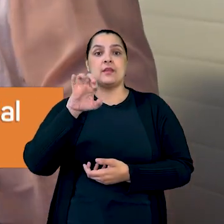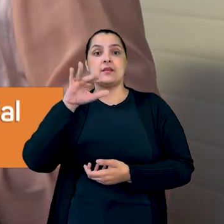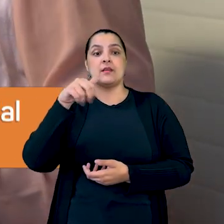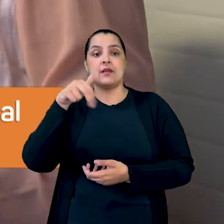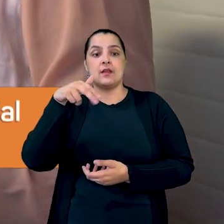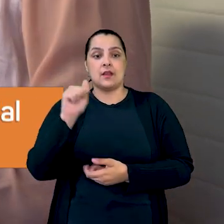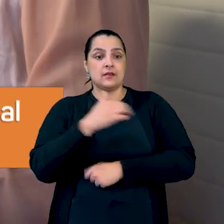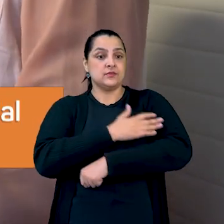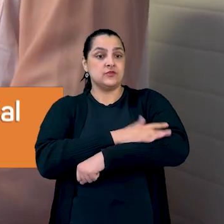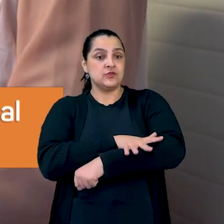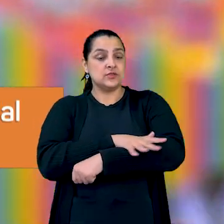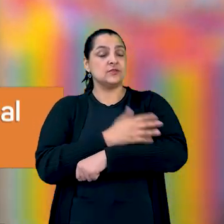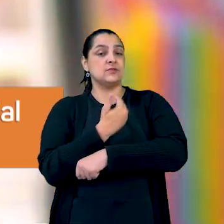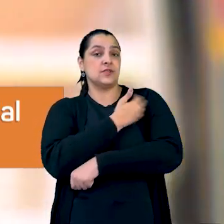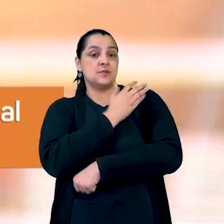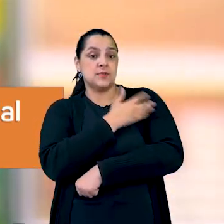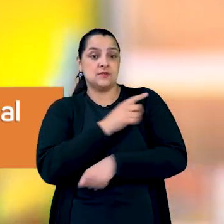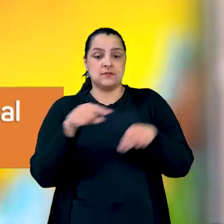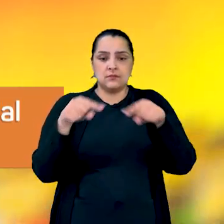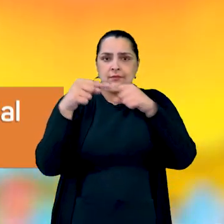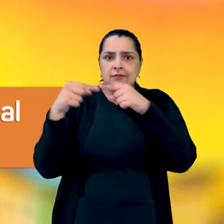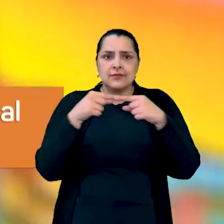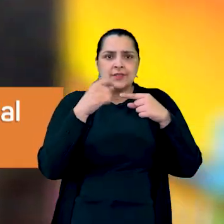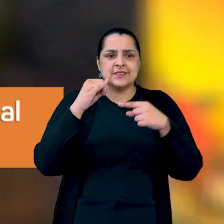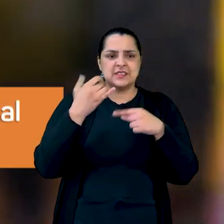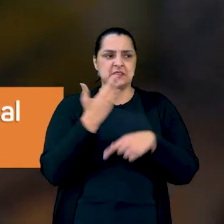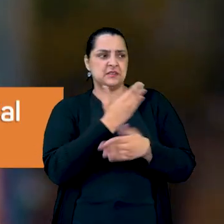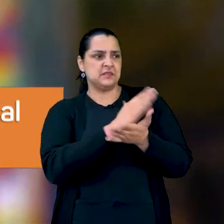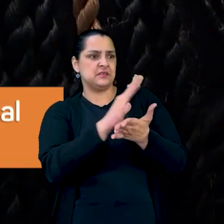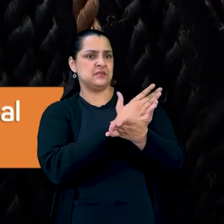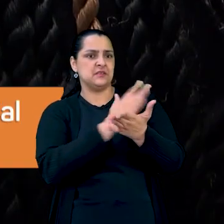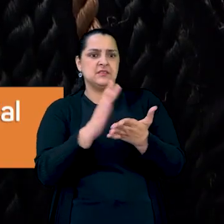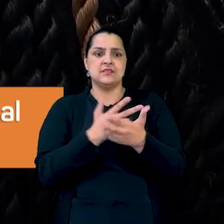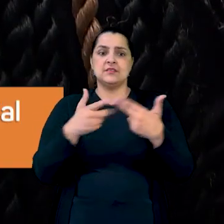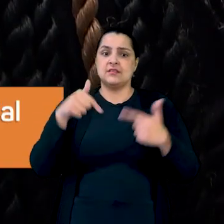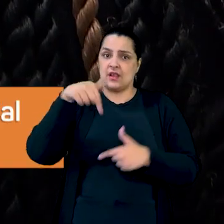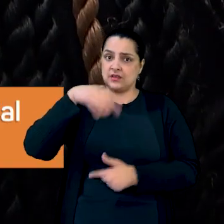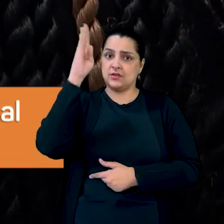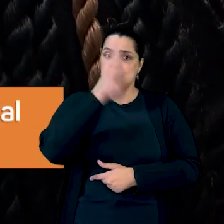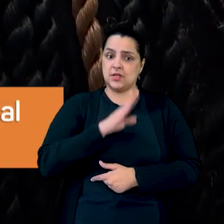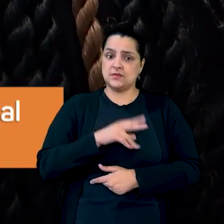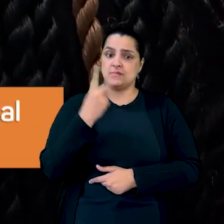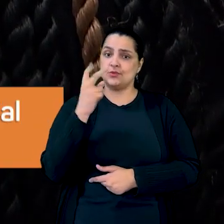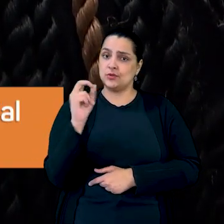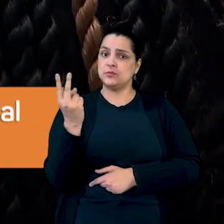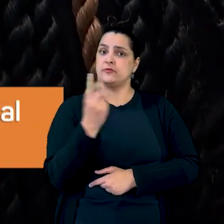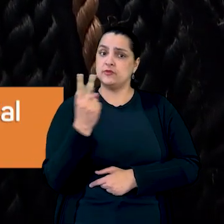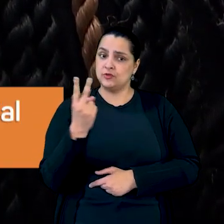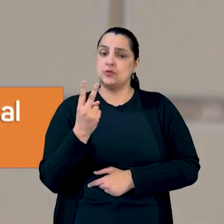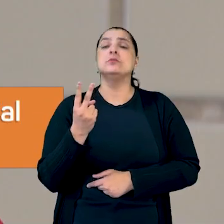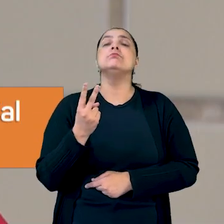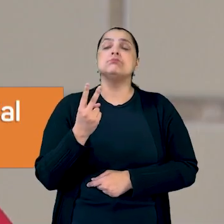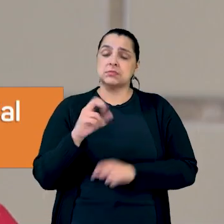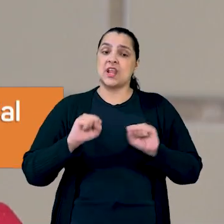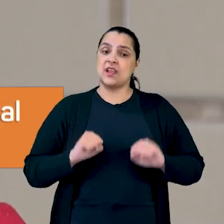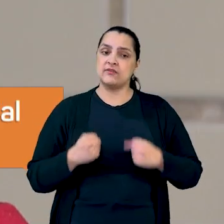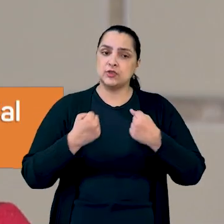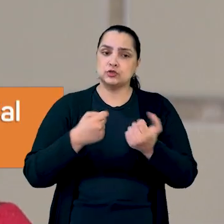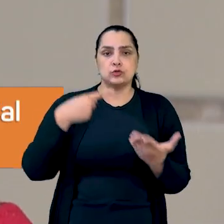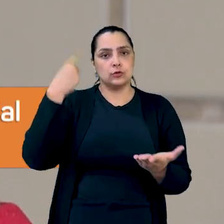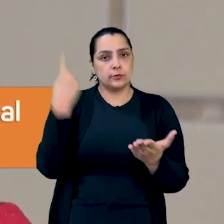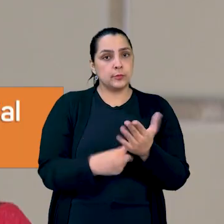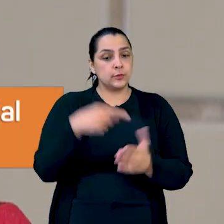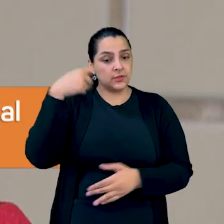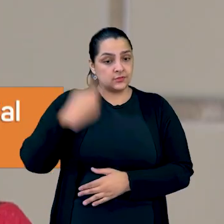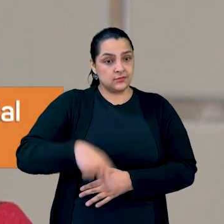a Discriminação Racial e Formas Correlatas de Intolerância, ratificada pelo Brasil em 2022, também reforçou